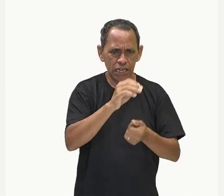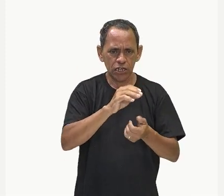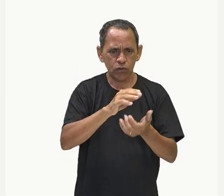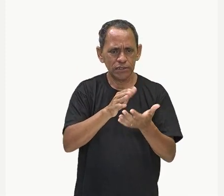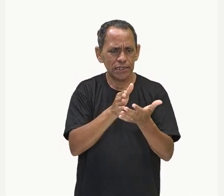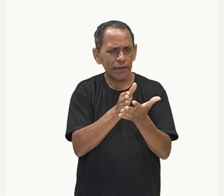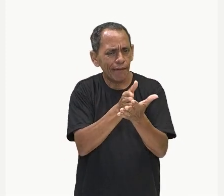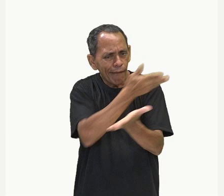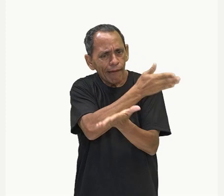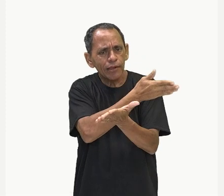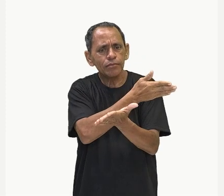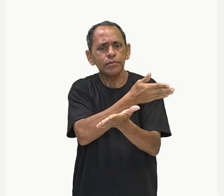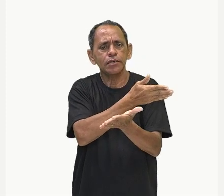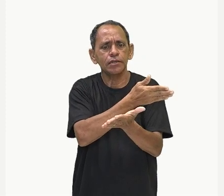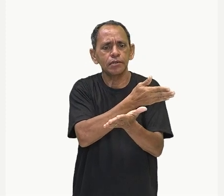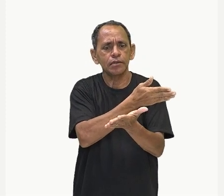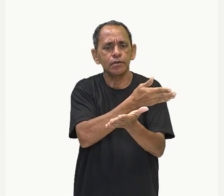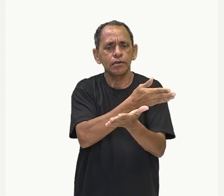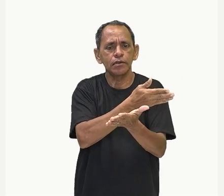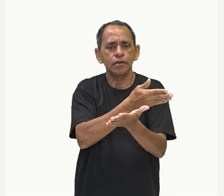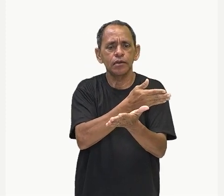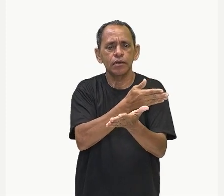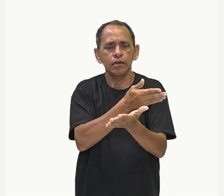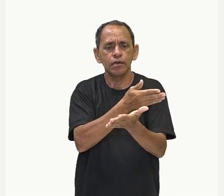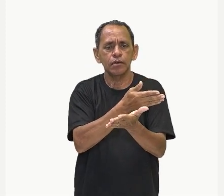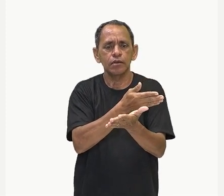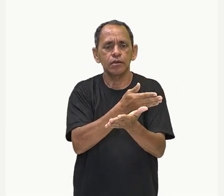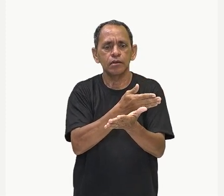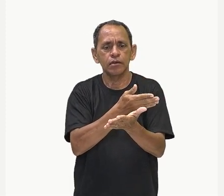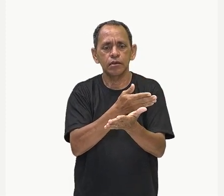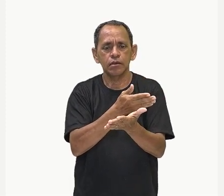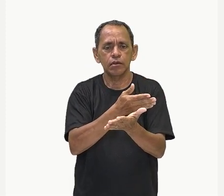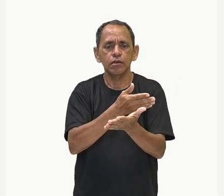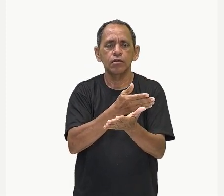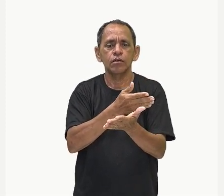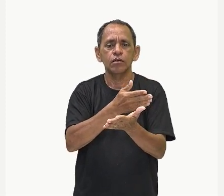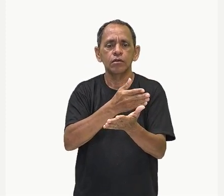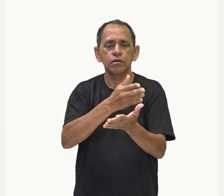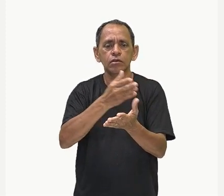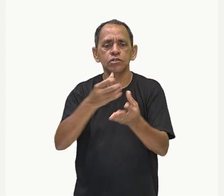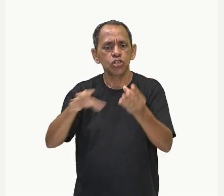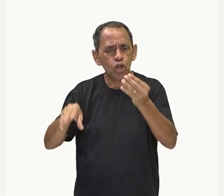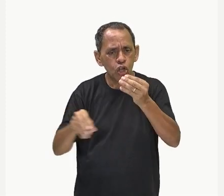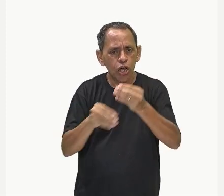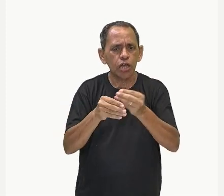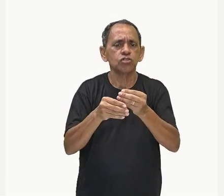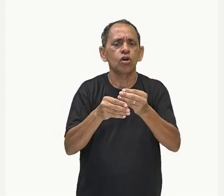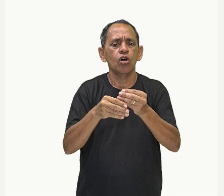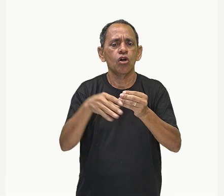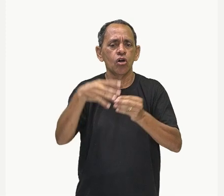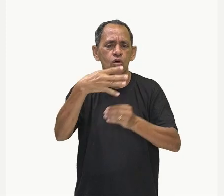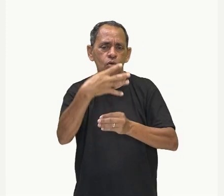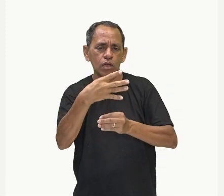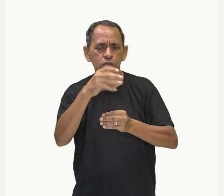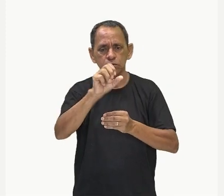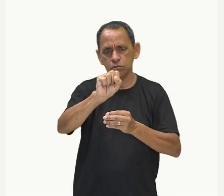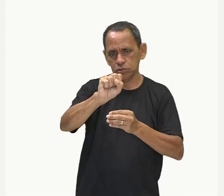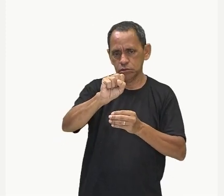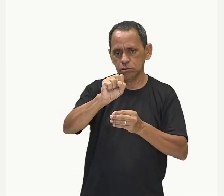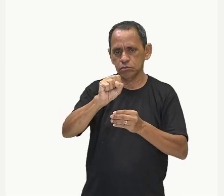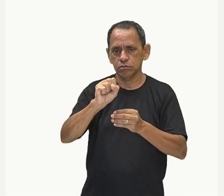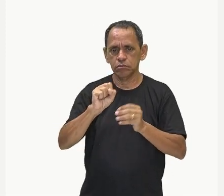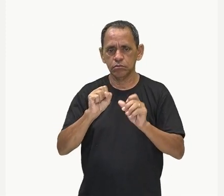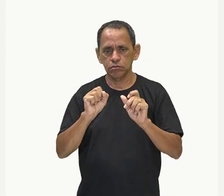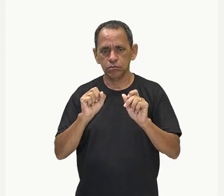preciso acrescentar. 0,48 é o mesmo do que somente o 48. Então,